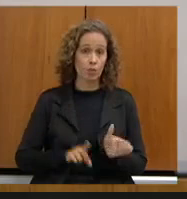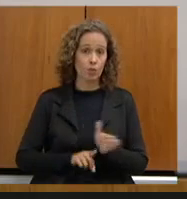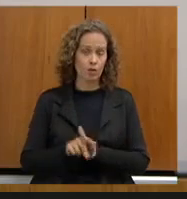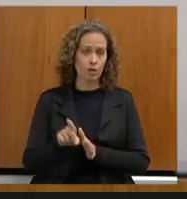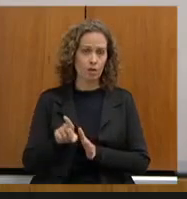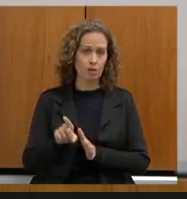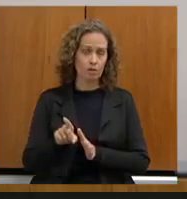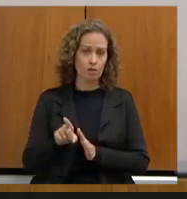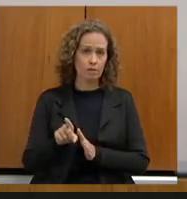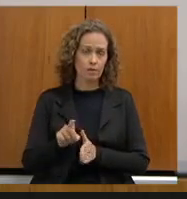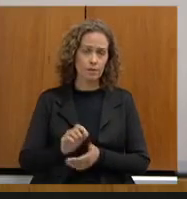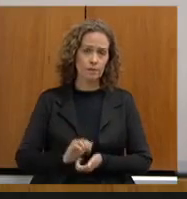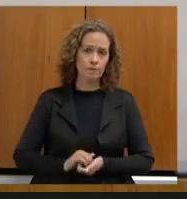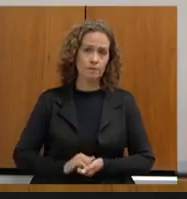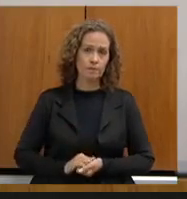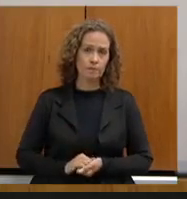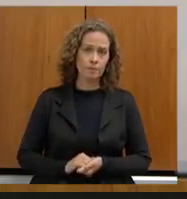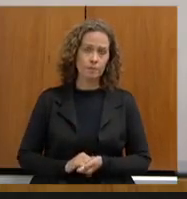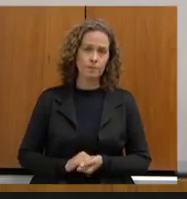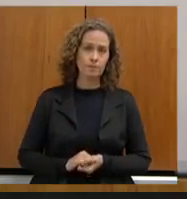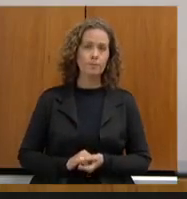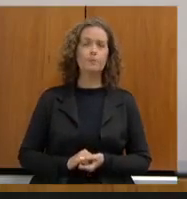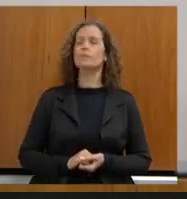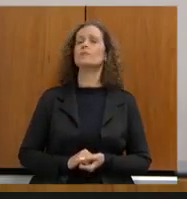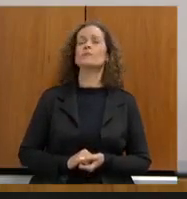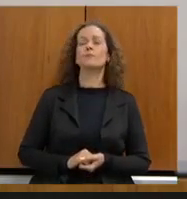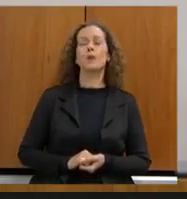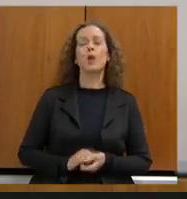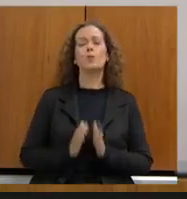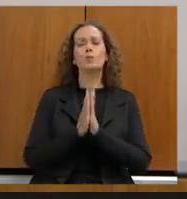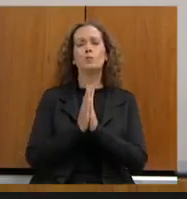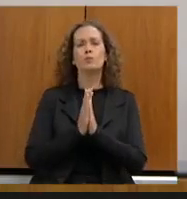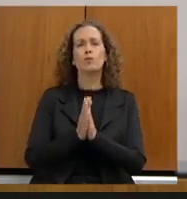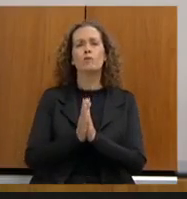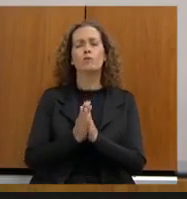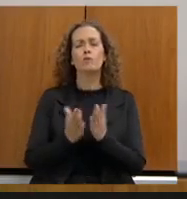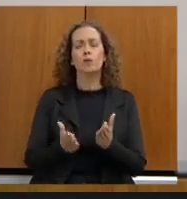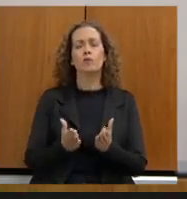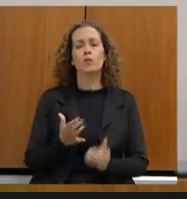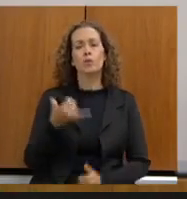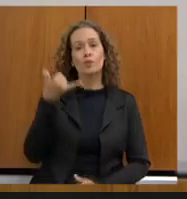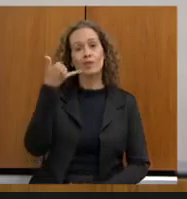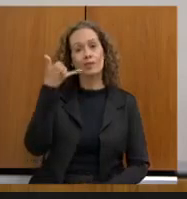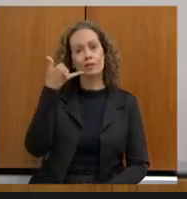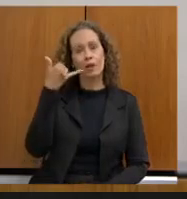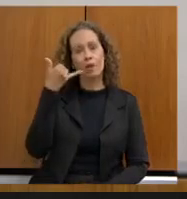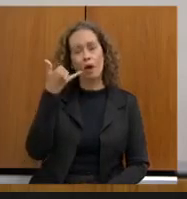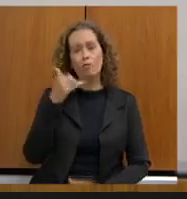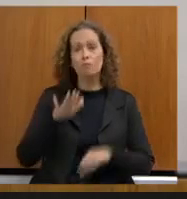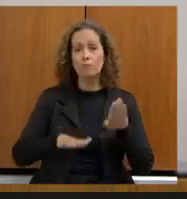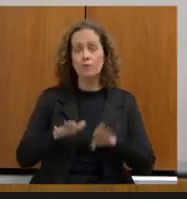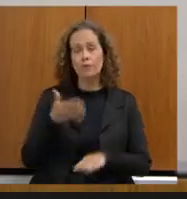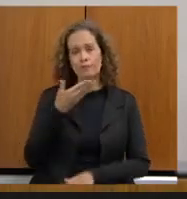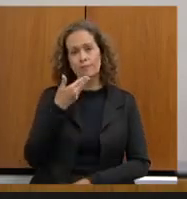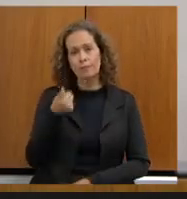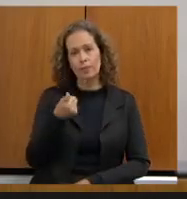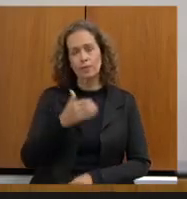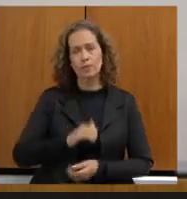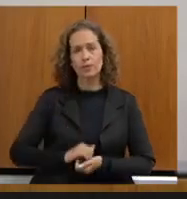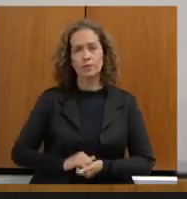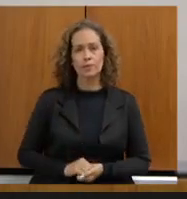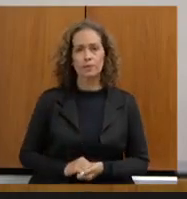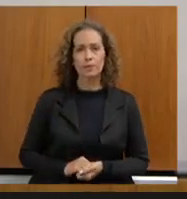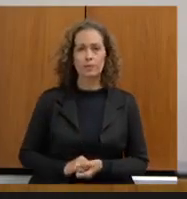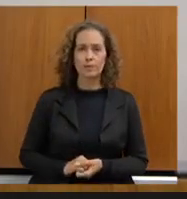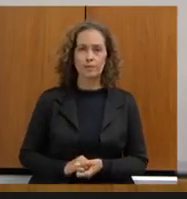hum hum eu gostaria de poder conectar através do aparelho celular talvez fique melhor